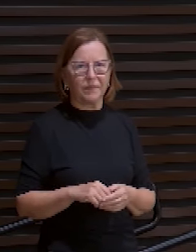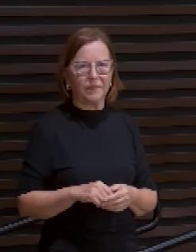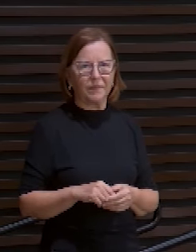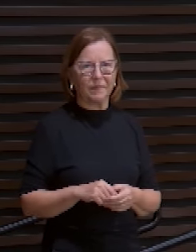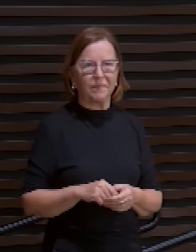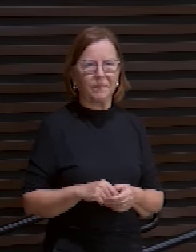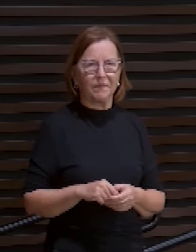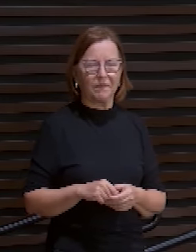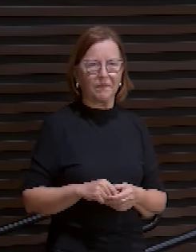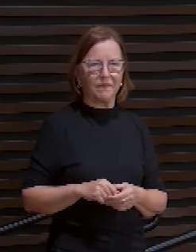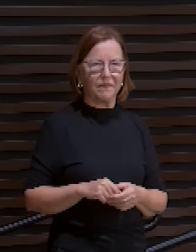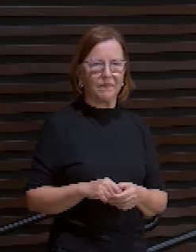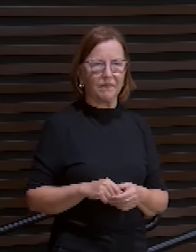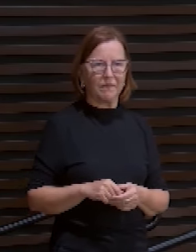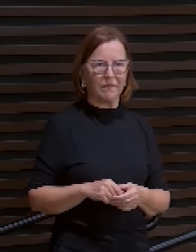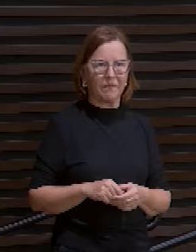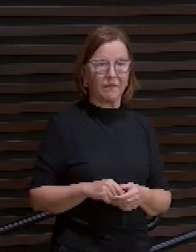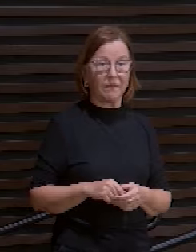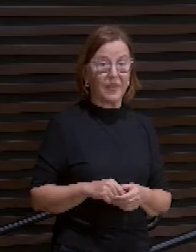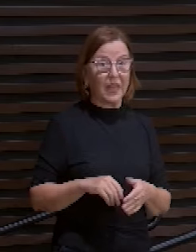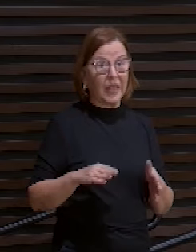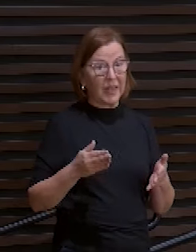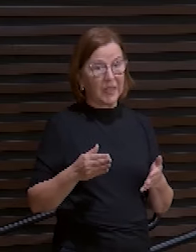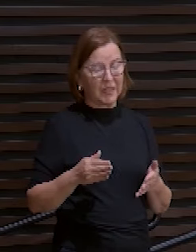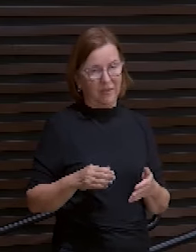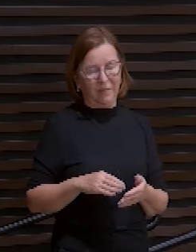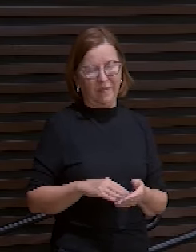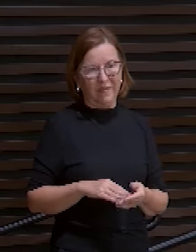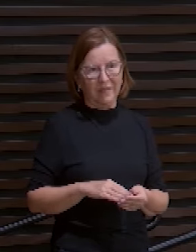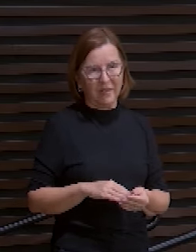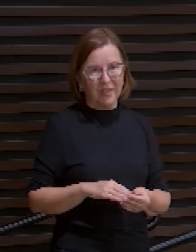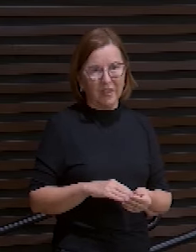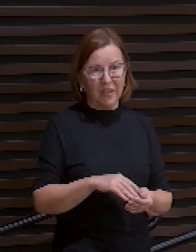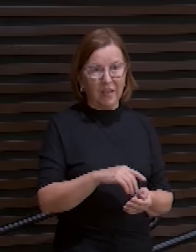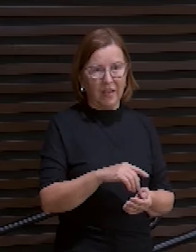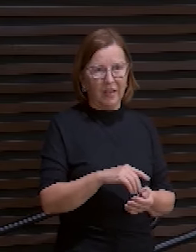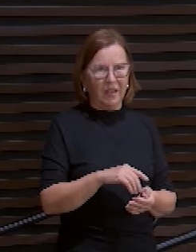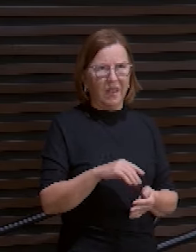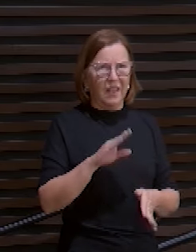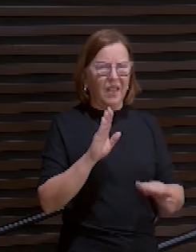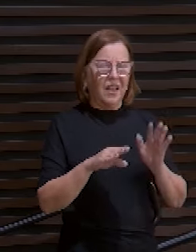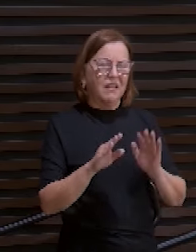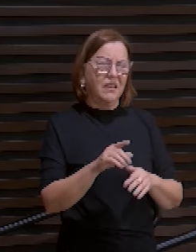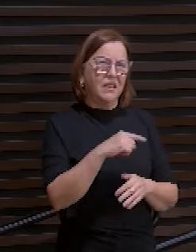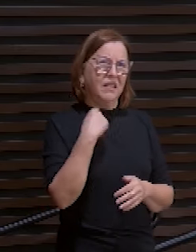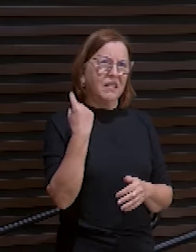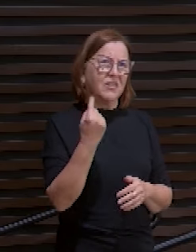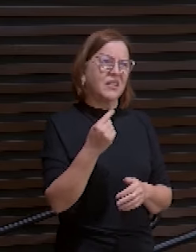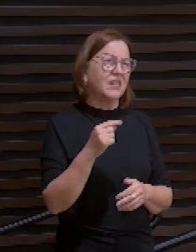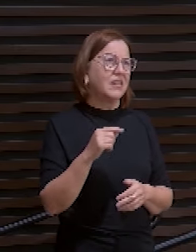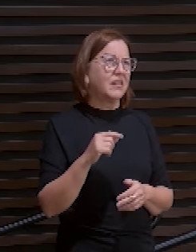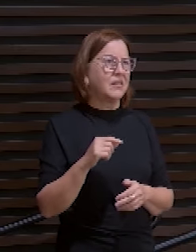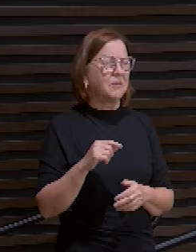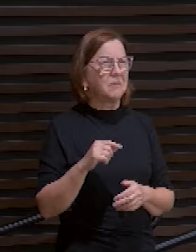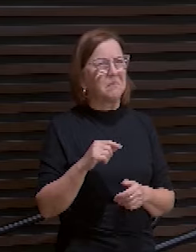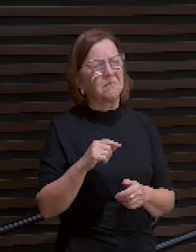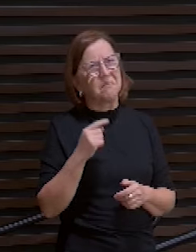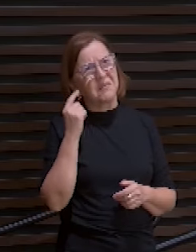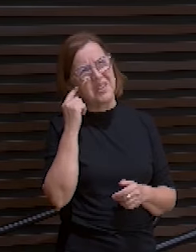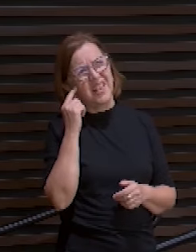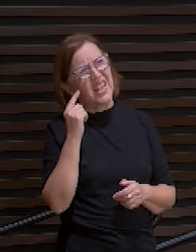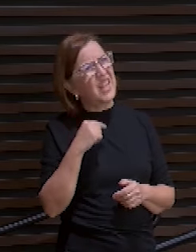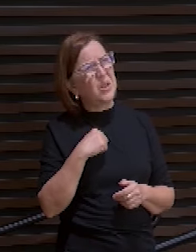polêmica então muitas vezes nós vemos ah Eu não eu não me prostituo eu